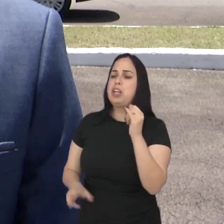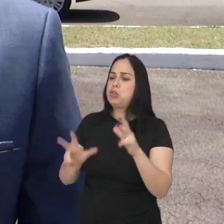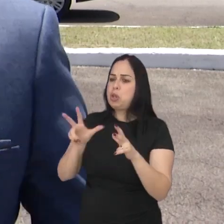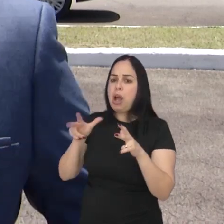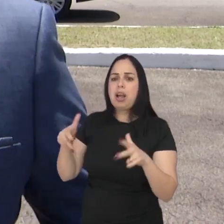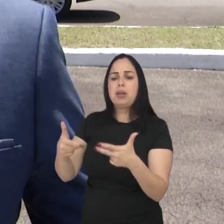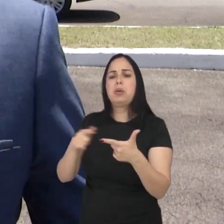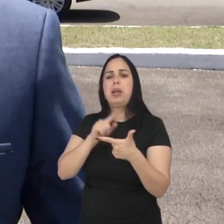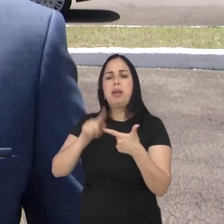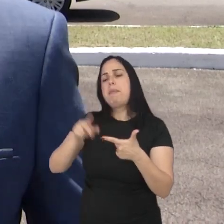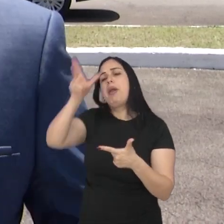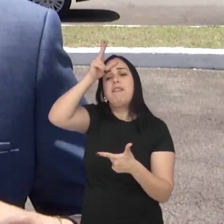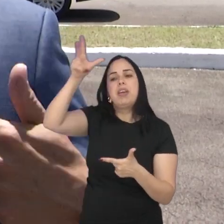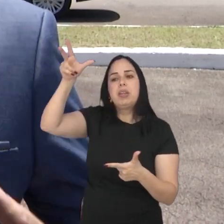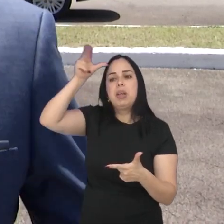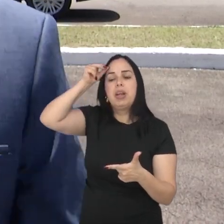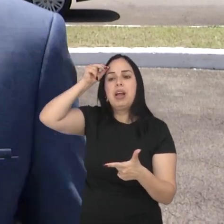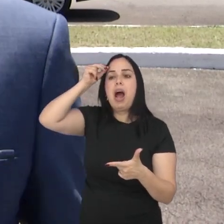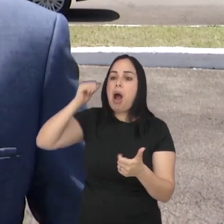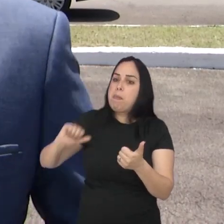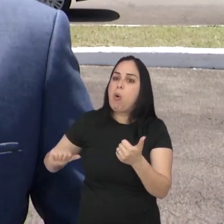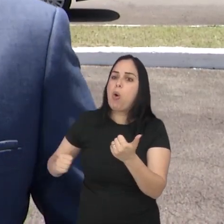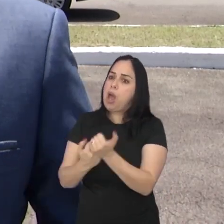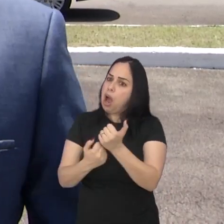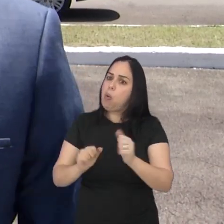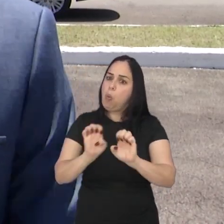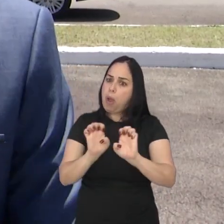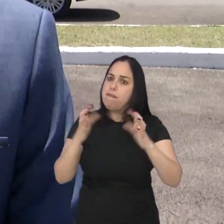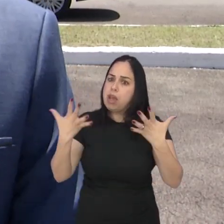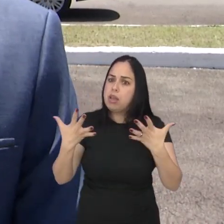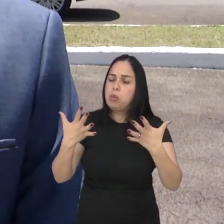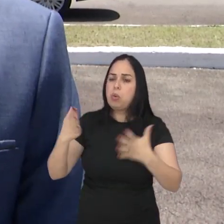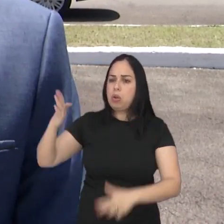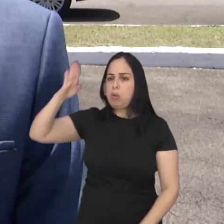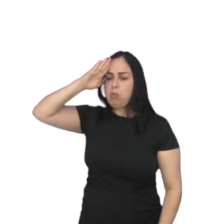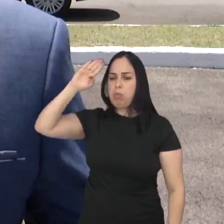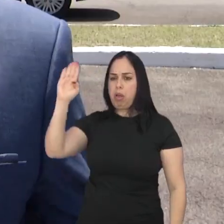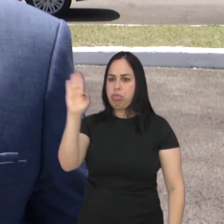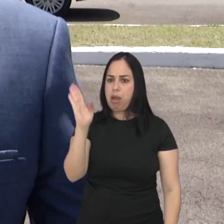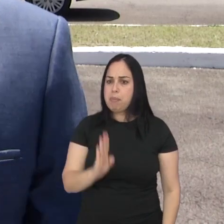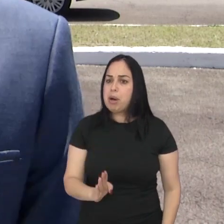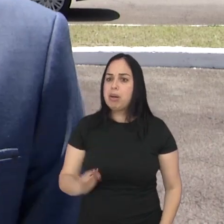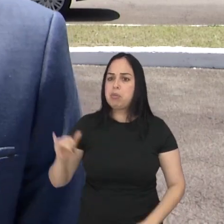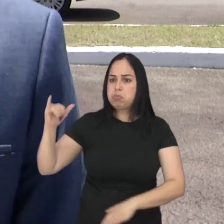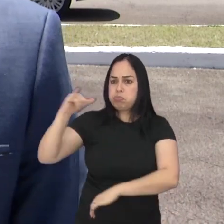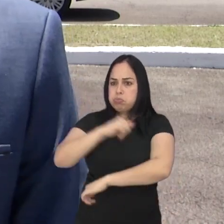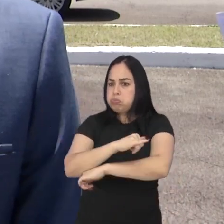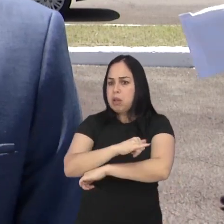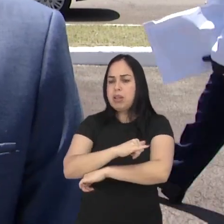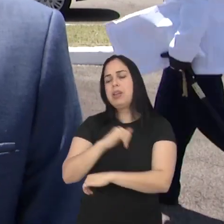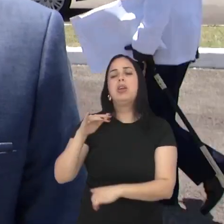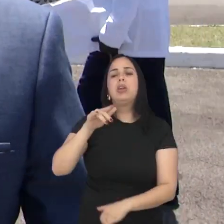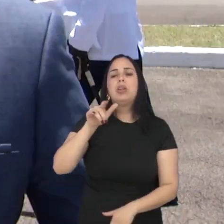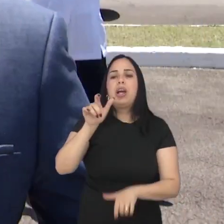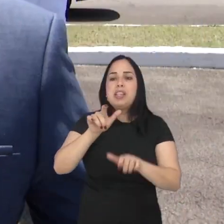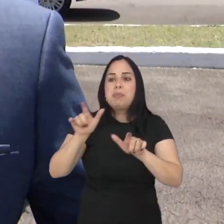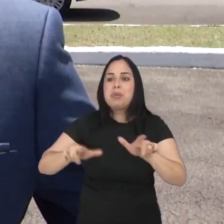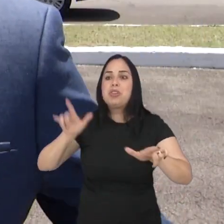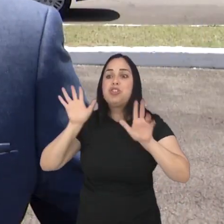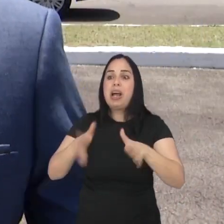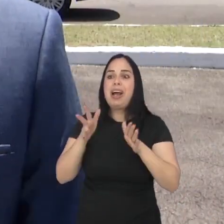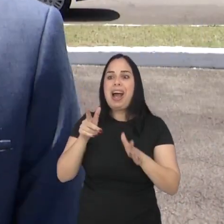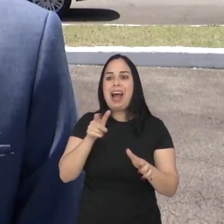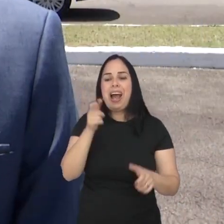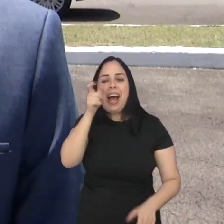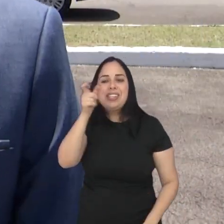da Câmara, a instituição Prefeitura, é apoiar esses eventos, a Força Aérea Brasileira, né, como todo mundo